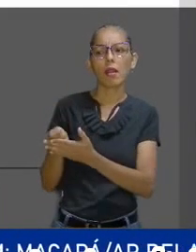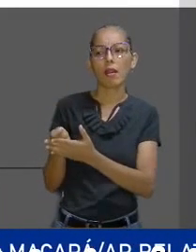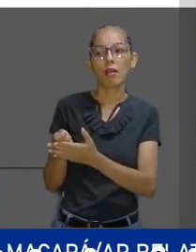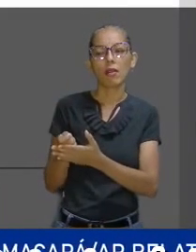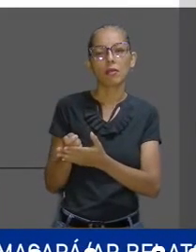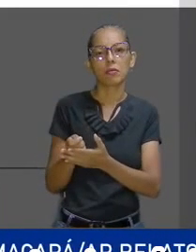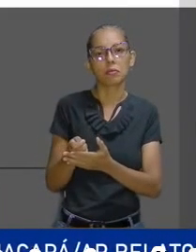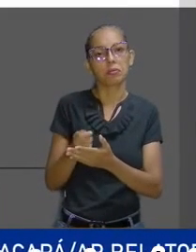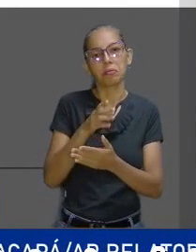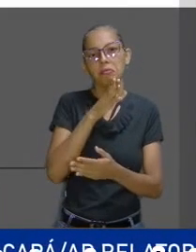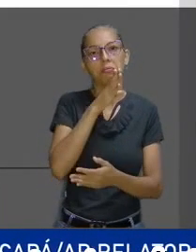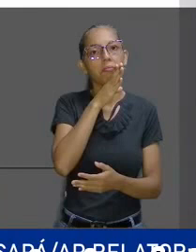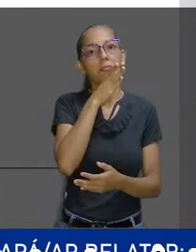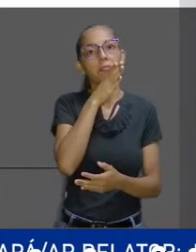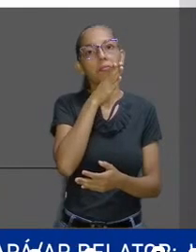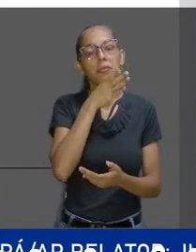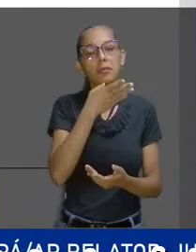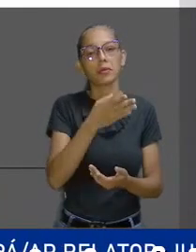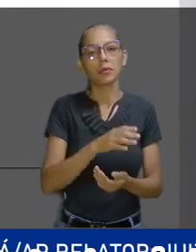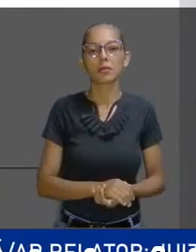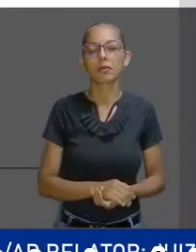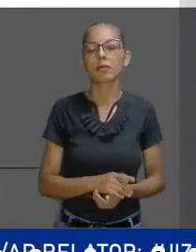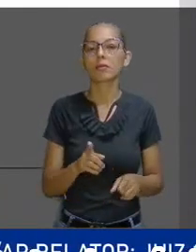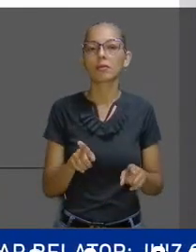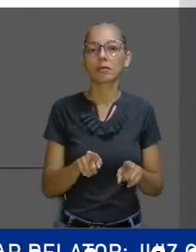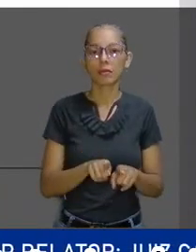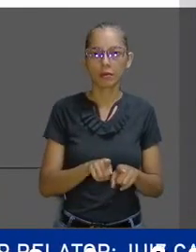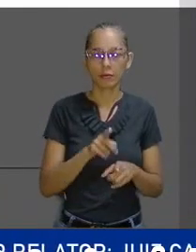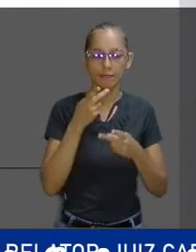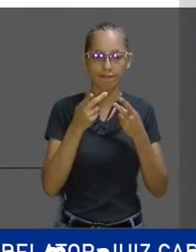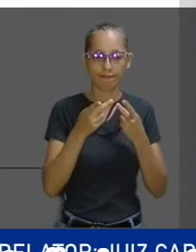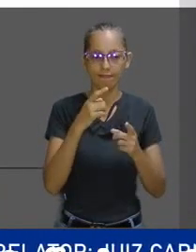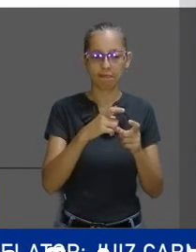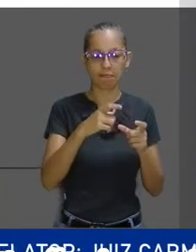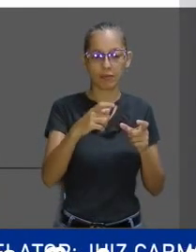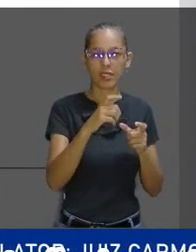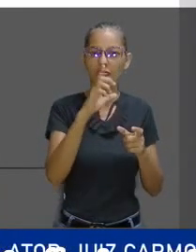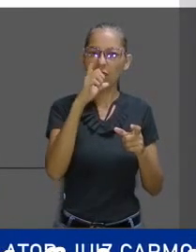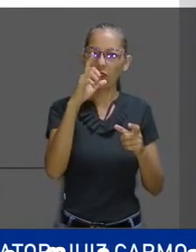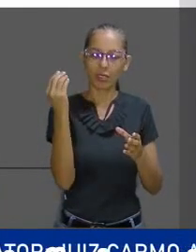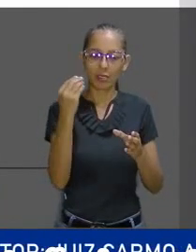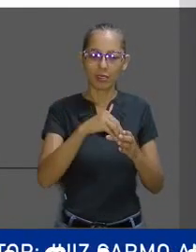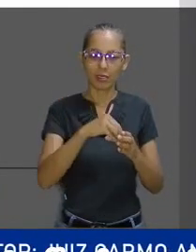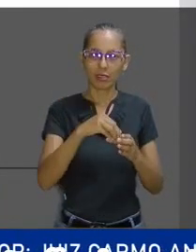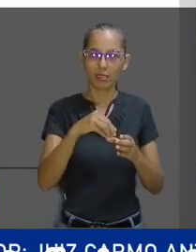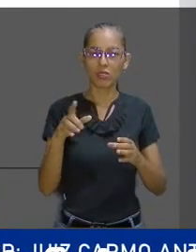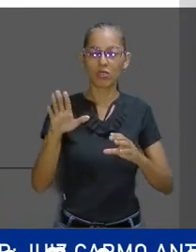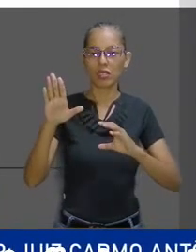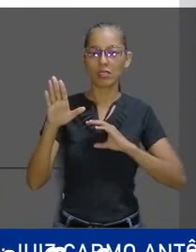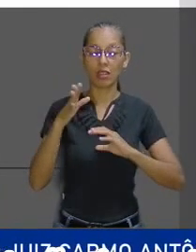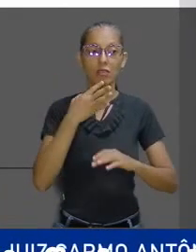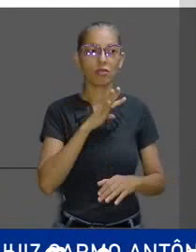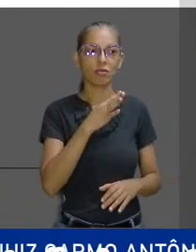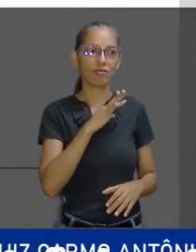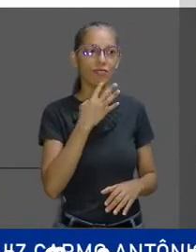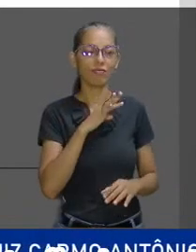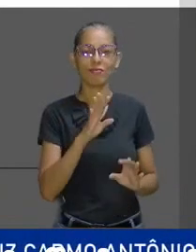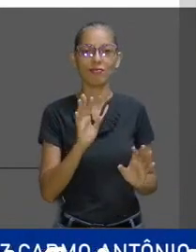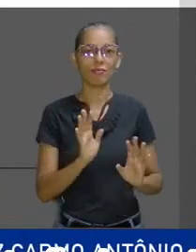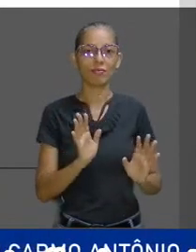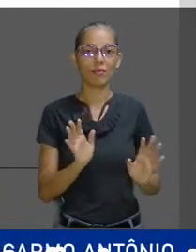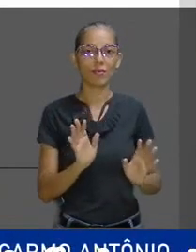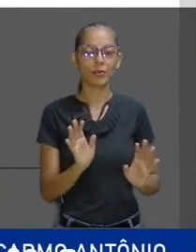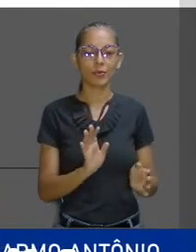Afirmou que Irlon não tinha conhecimento dos santinhos no interior do veículo e, por fim, destacou que seu vínculo com Irlon resumia-se